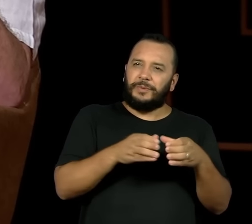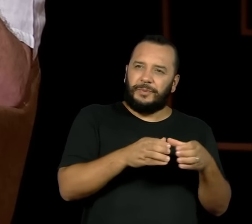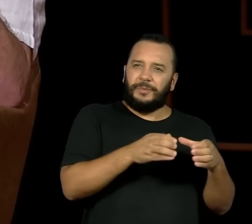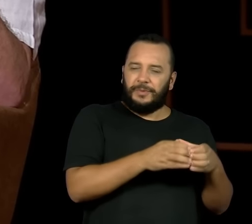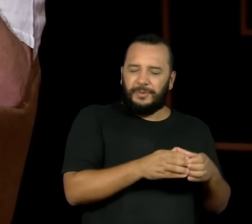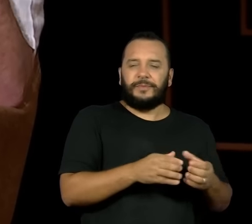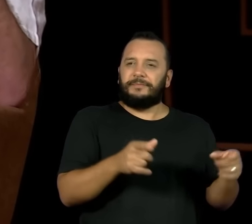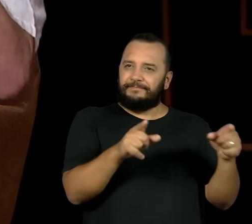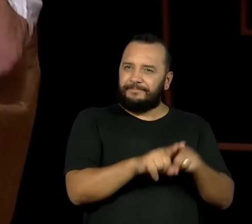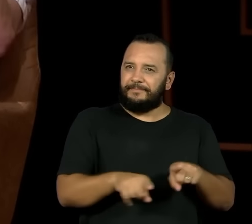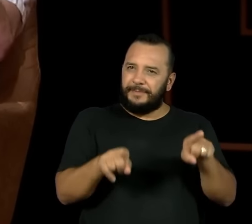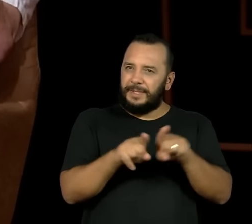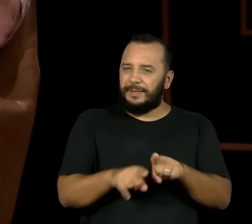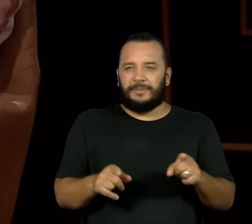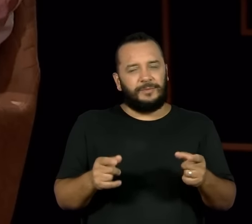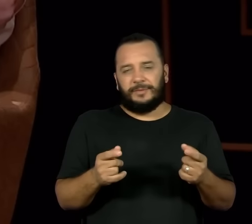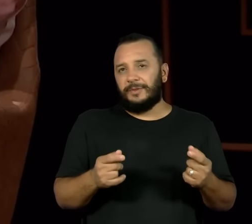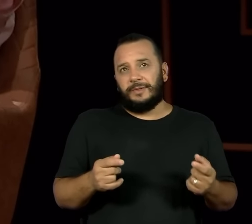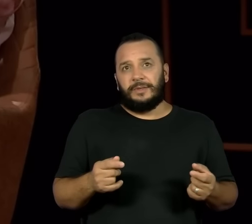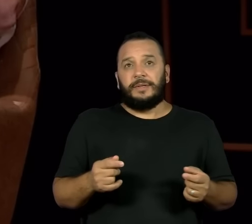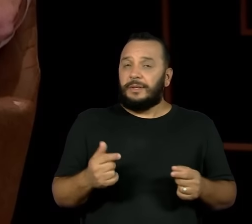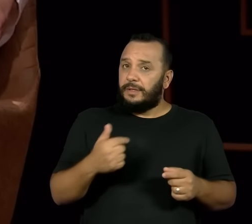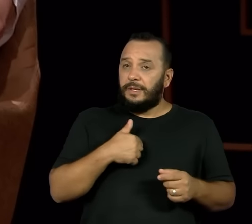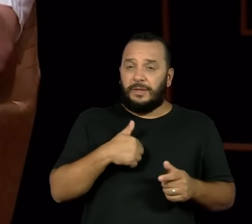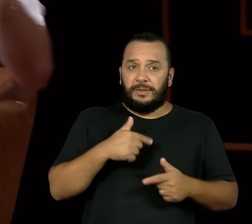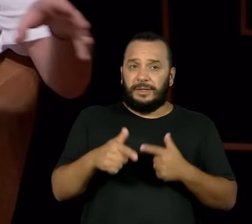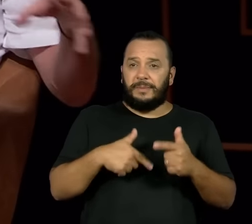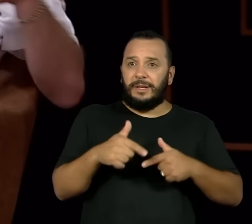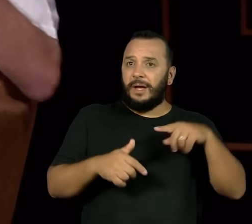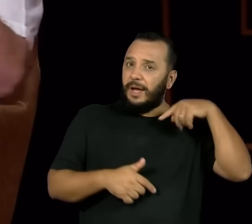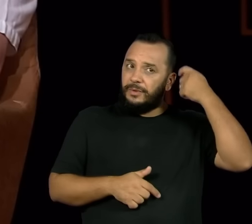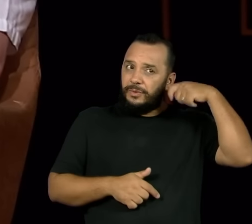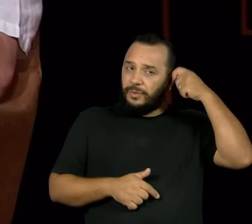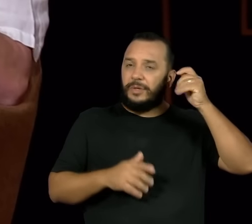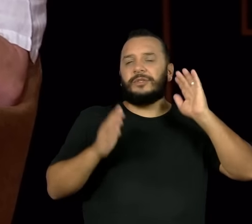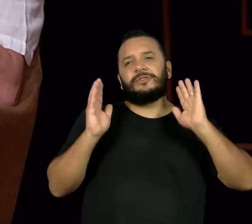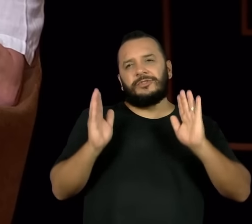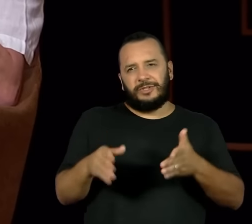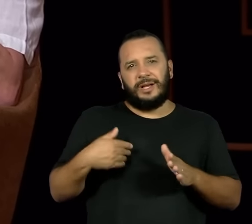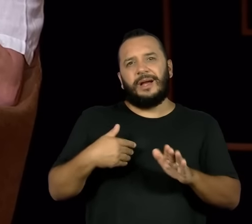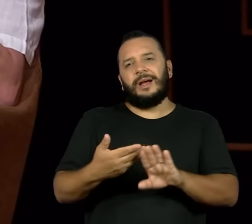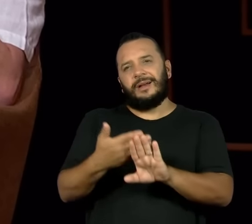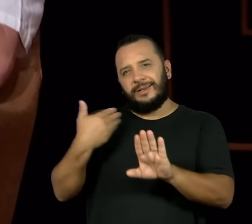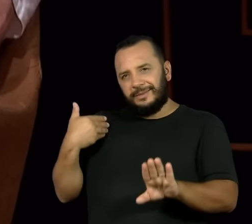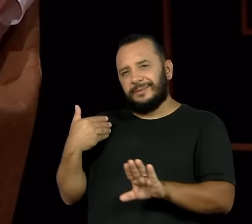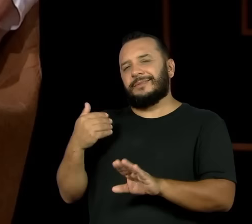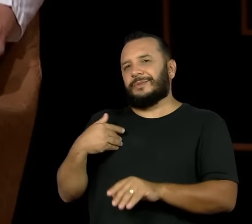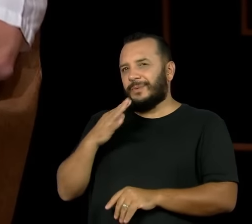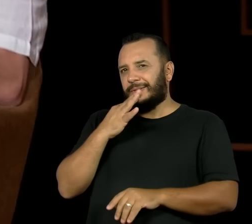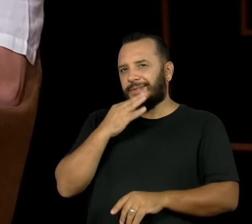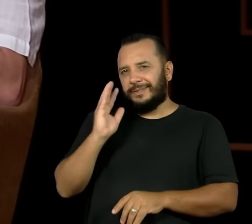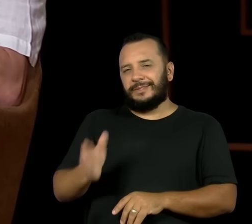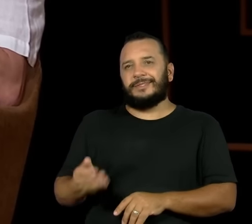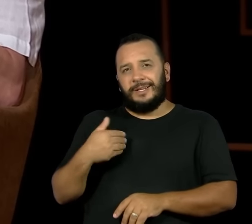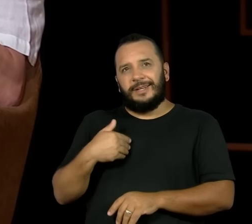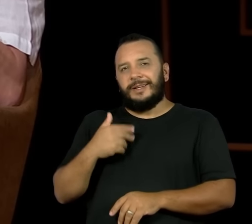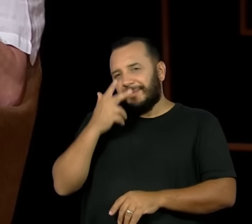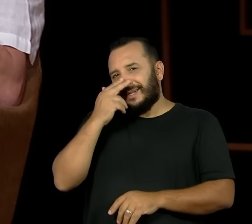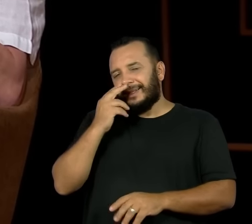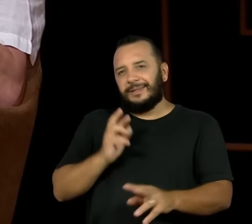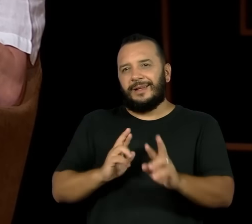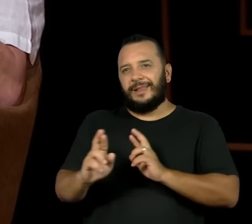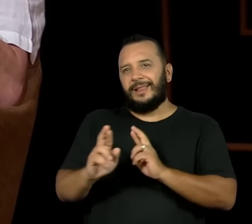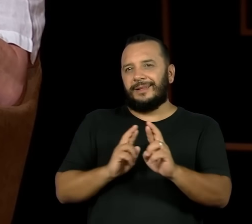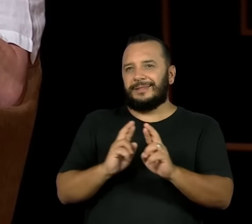Eh vir mest eu tava trabalhando com com atores que eu já tinha trabalhado então assim eu eu acho que você vai aprofundando essas relações